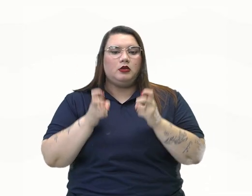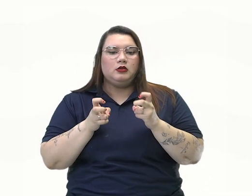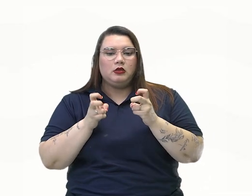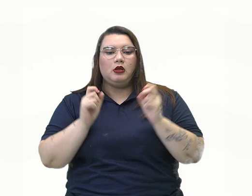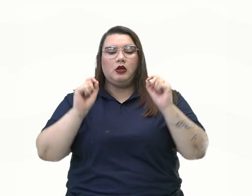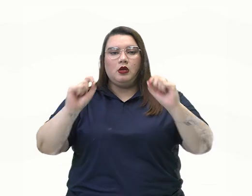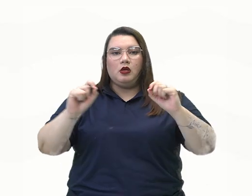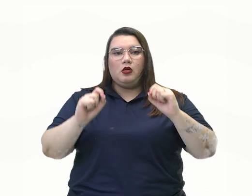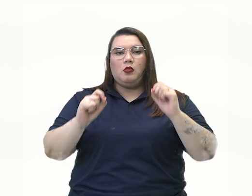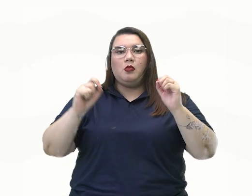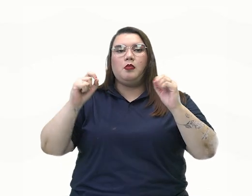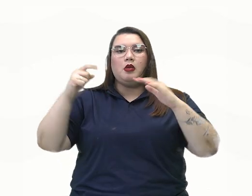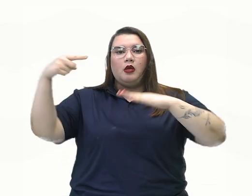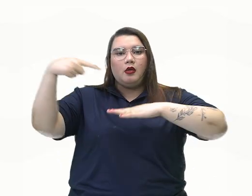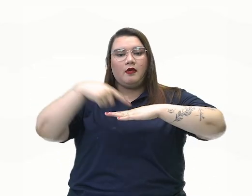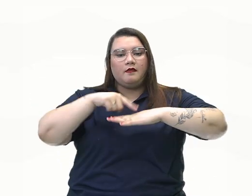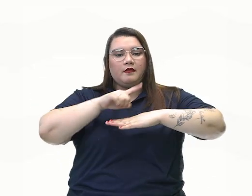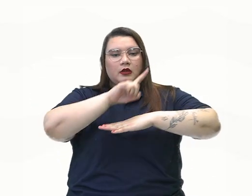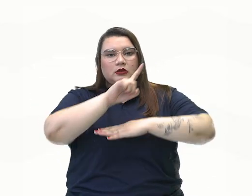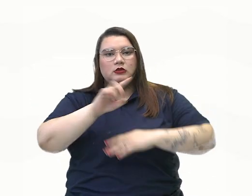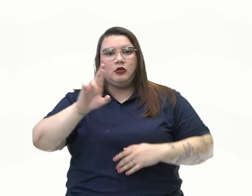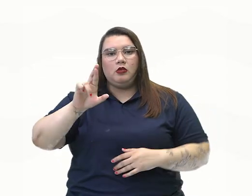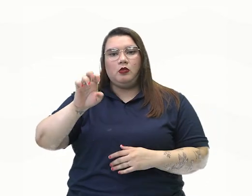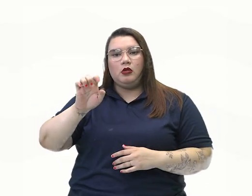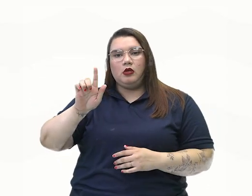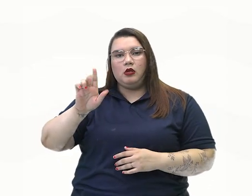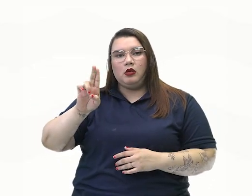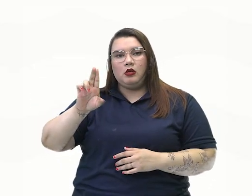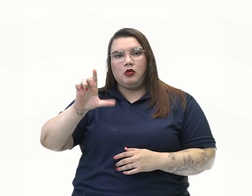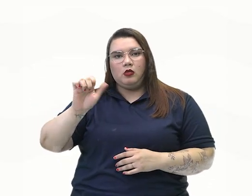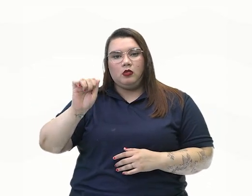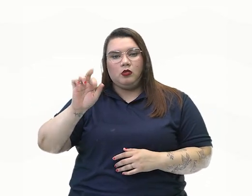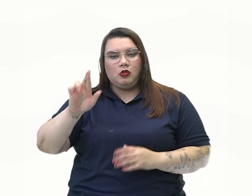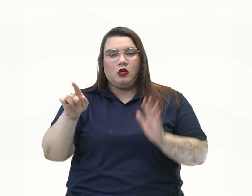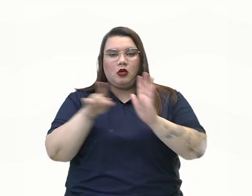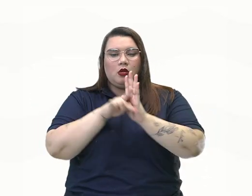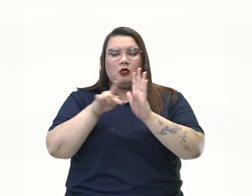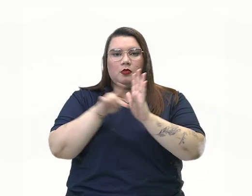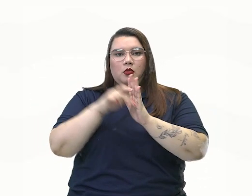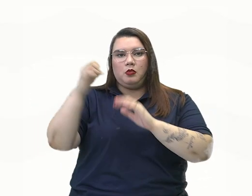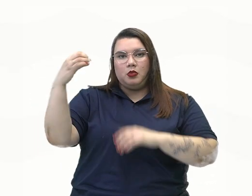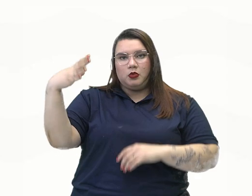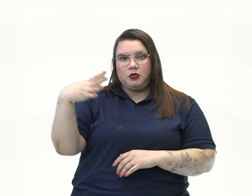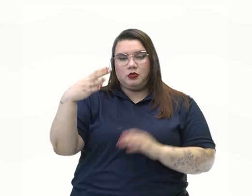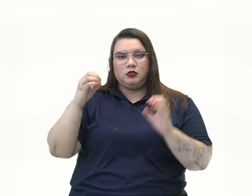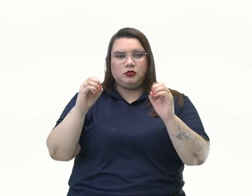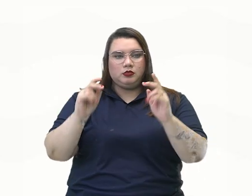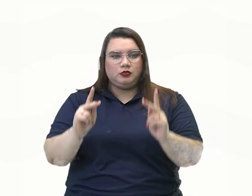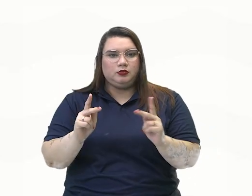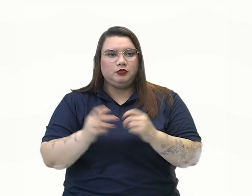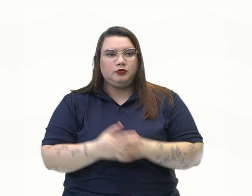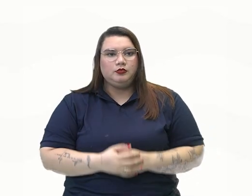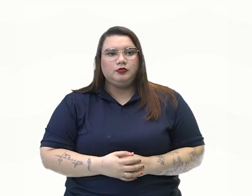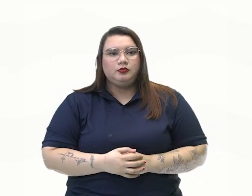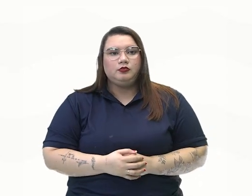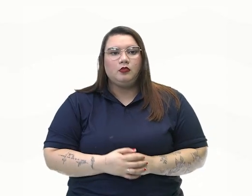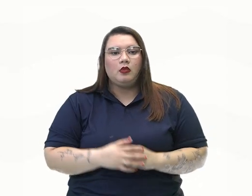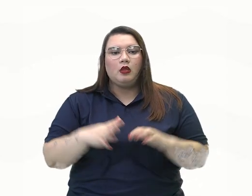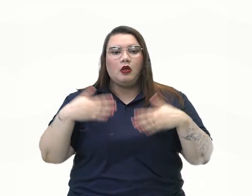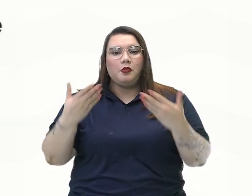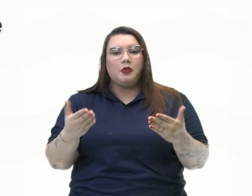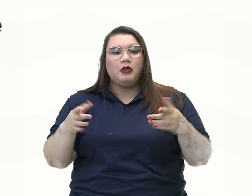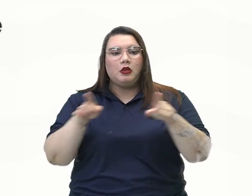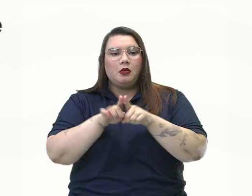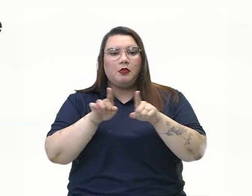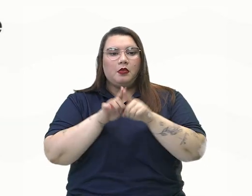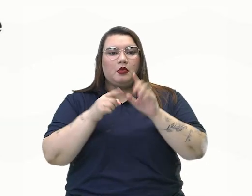uma reflexão regular da luz. E com base nisso,